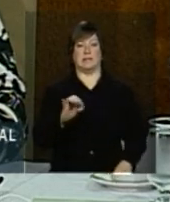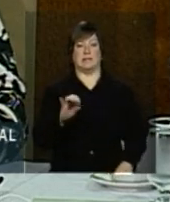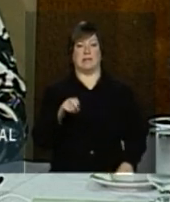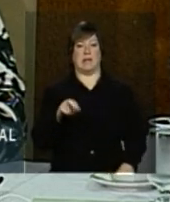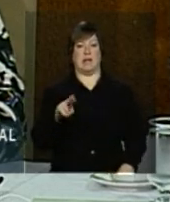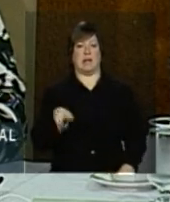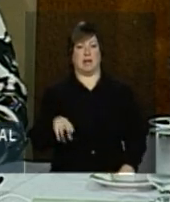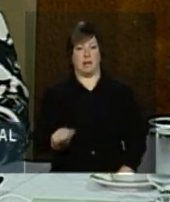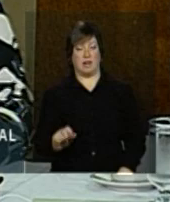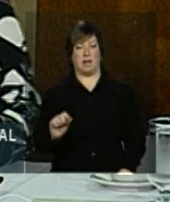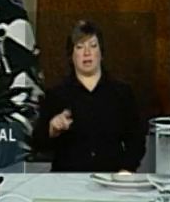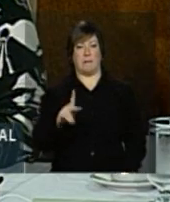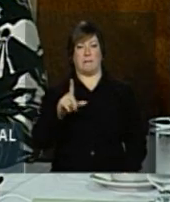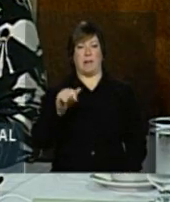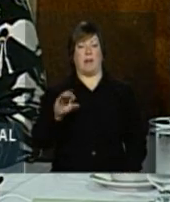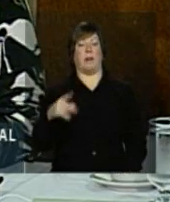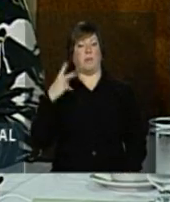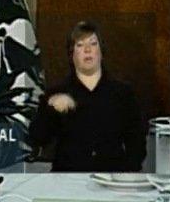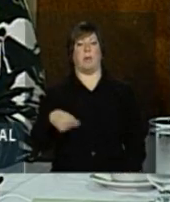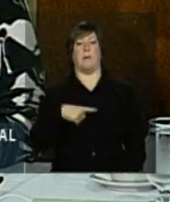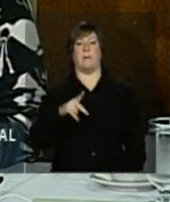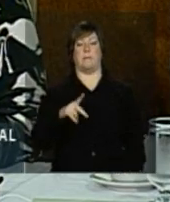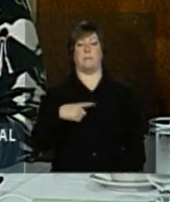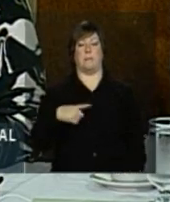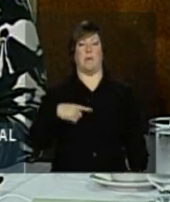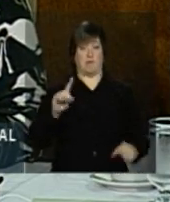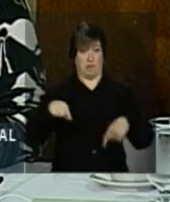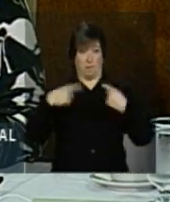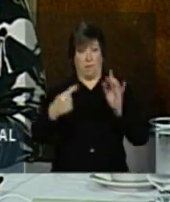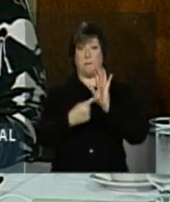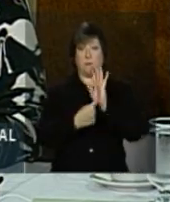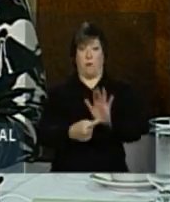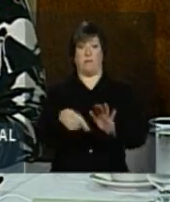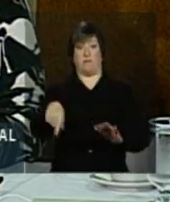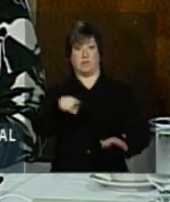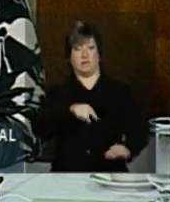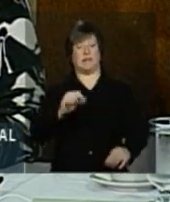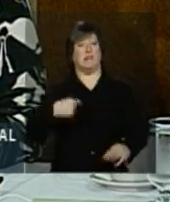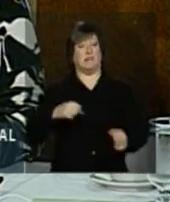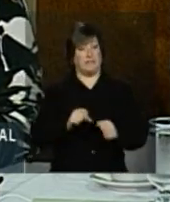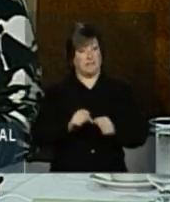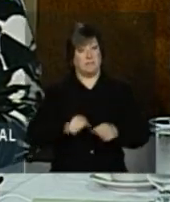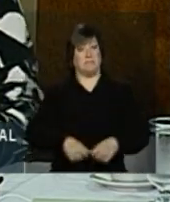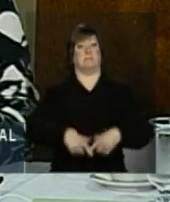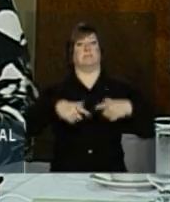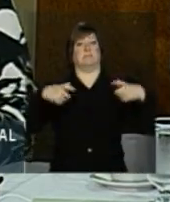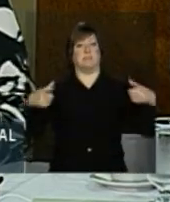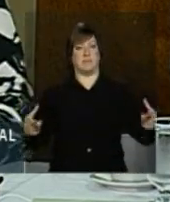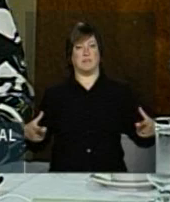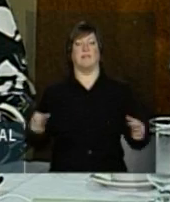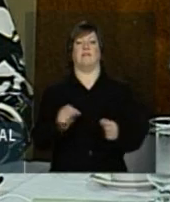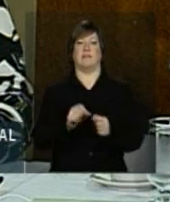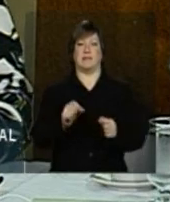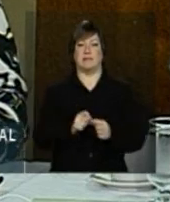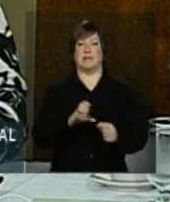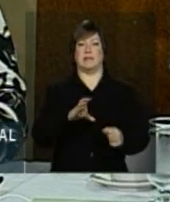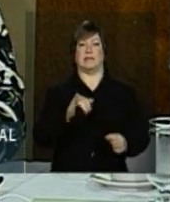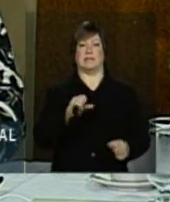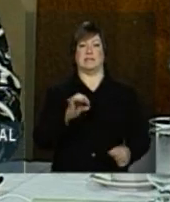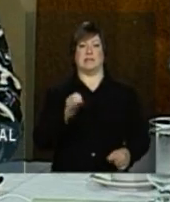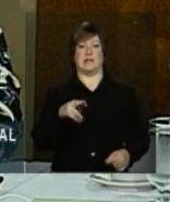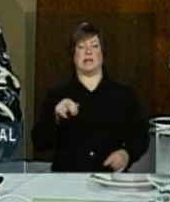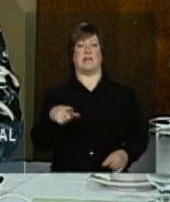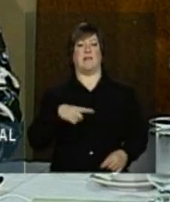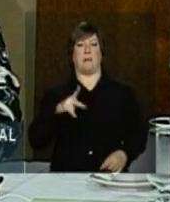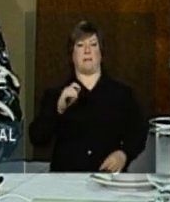polietileno todos os dados depois eu vou mostrar uma tela para vocês mostrando isso nós ampliamos nós estamos produzindo cisterno de placa como